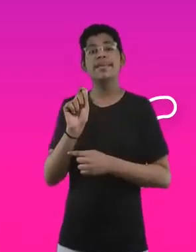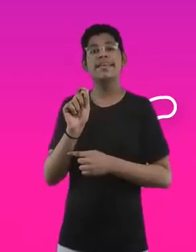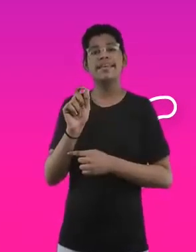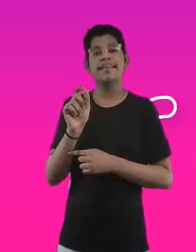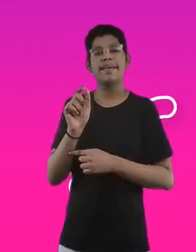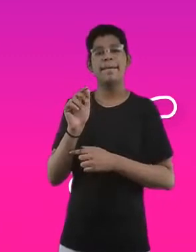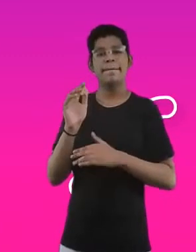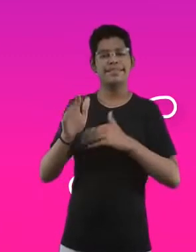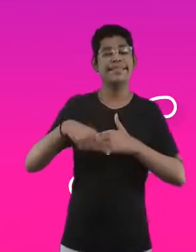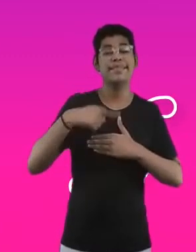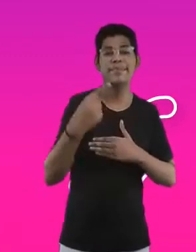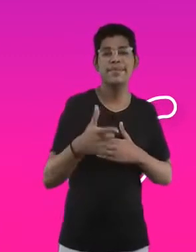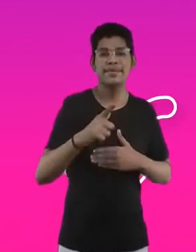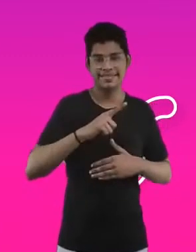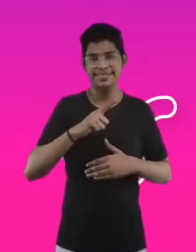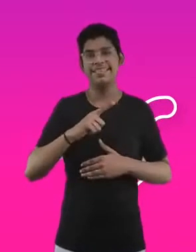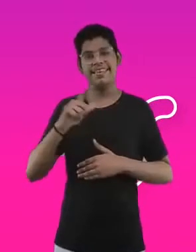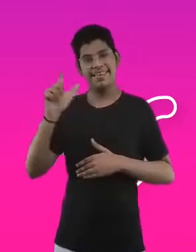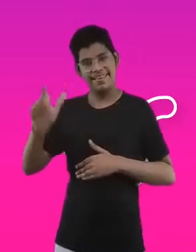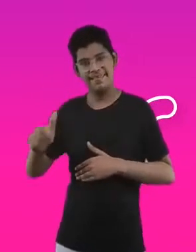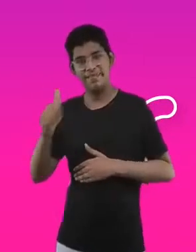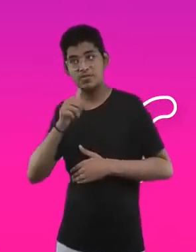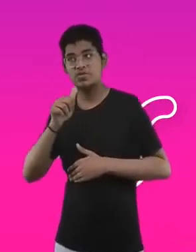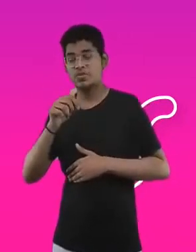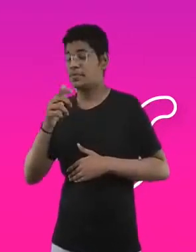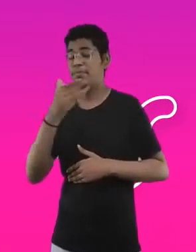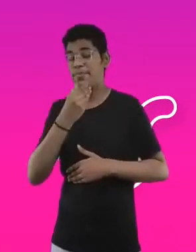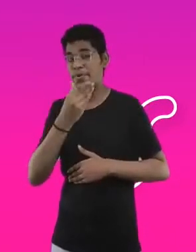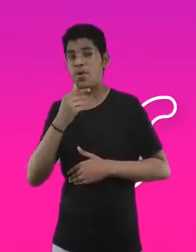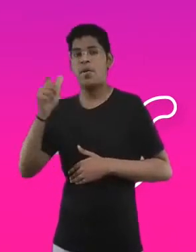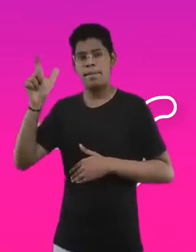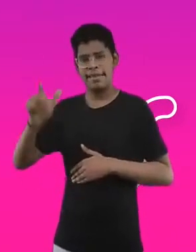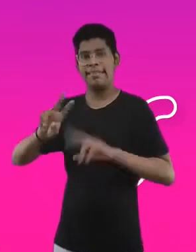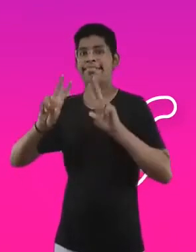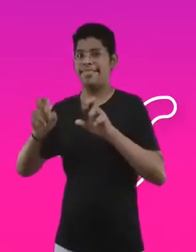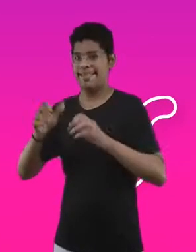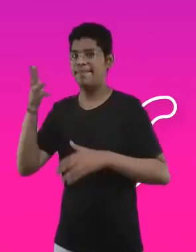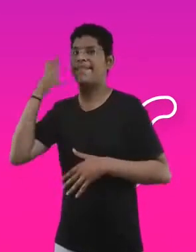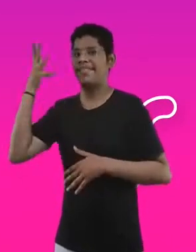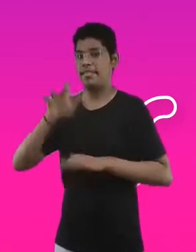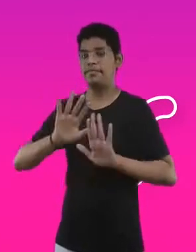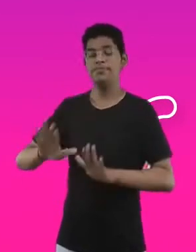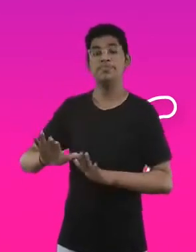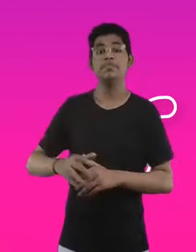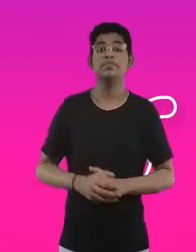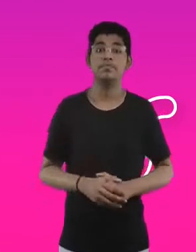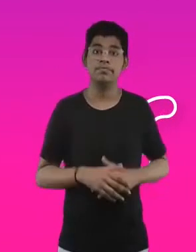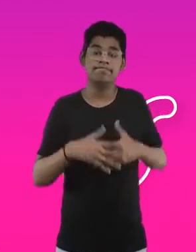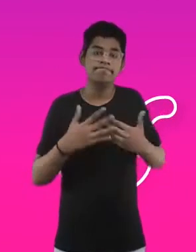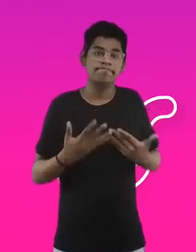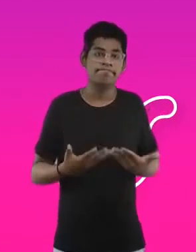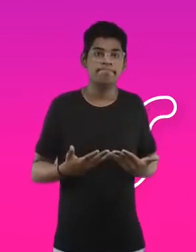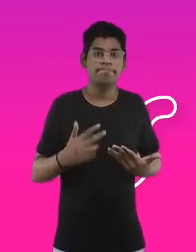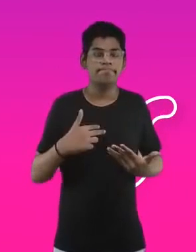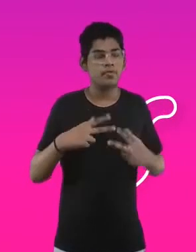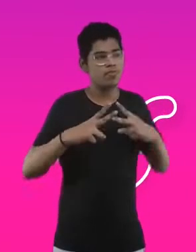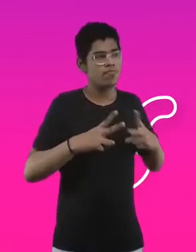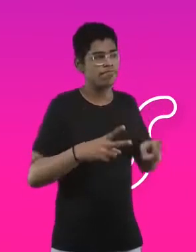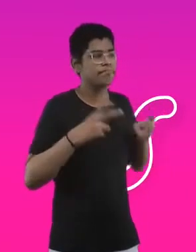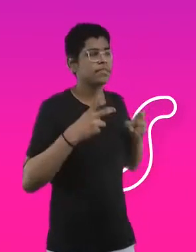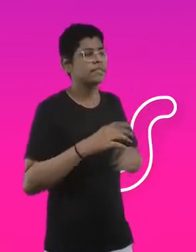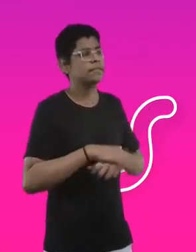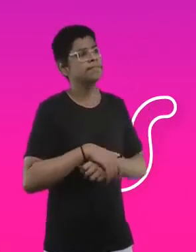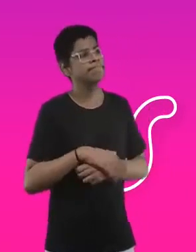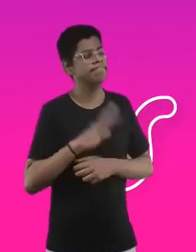fundo, esses movimentos são a branquitude percebendo, né, recentemente, que, né, a gente está indo por um caminho que, de